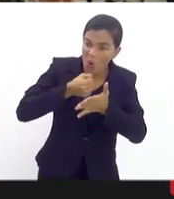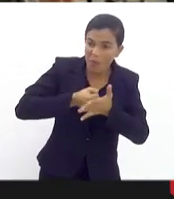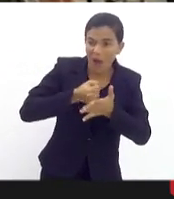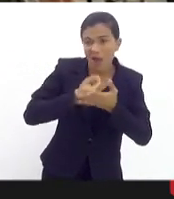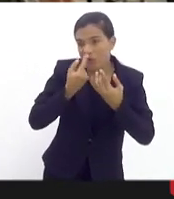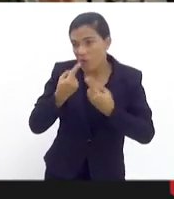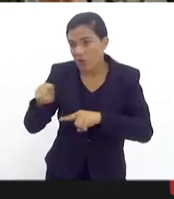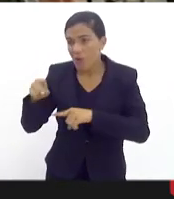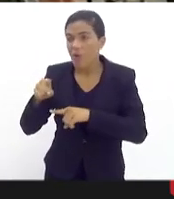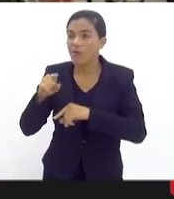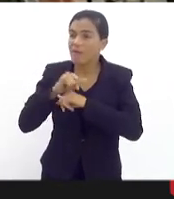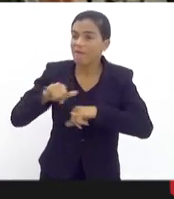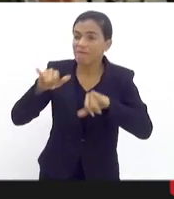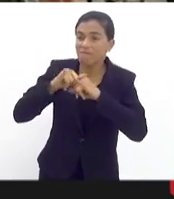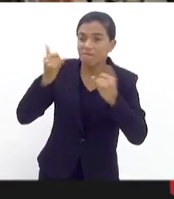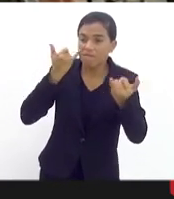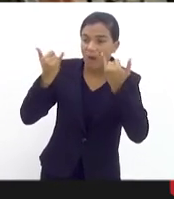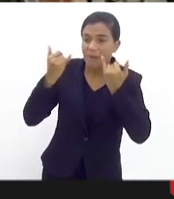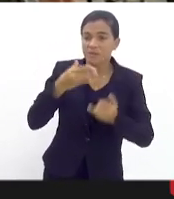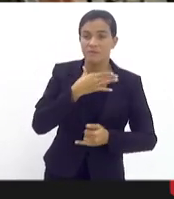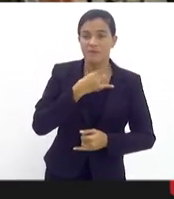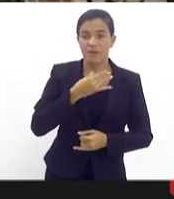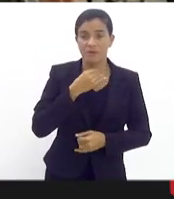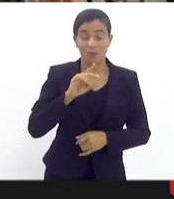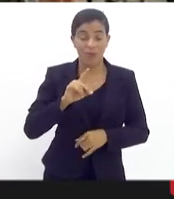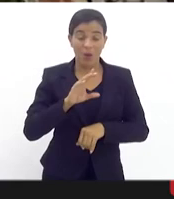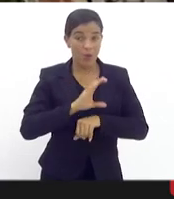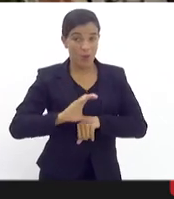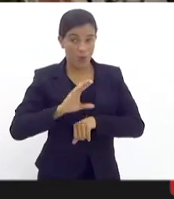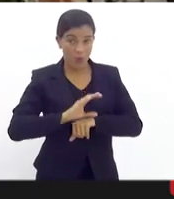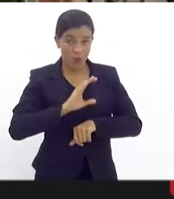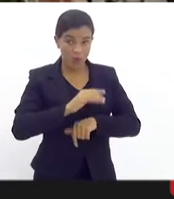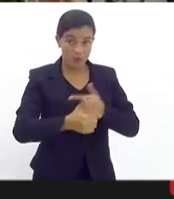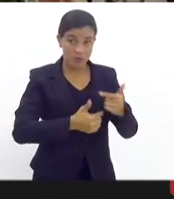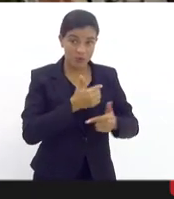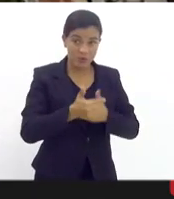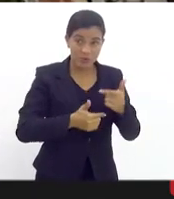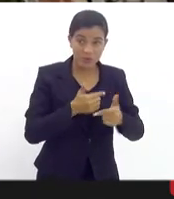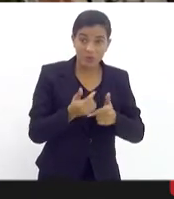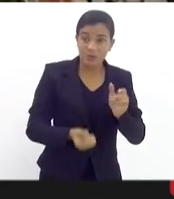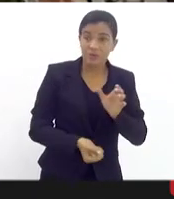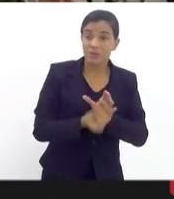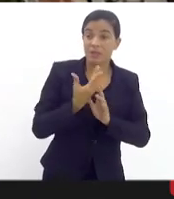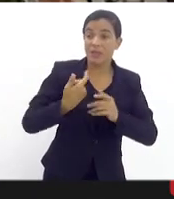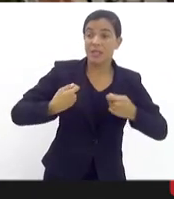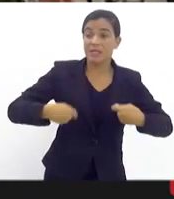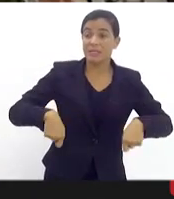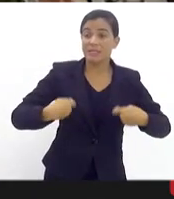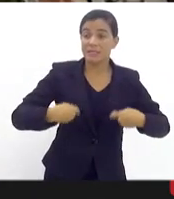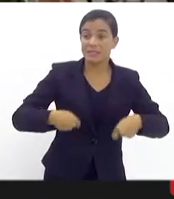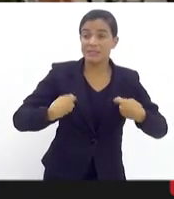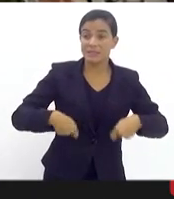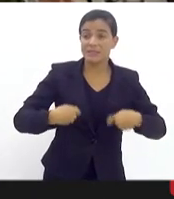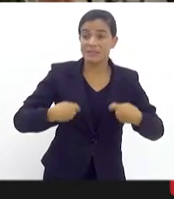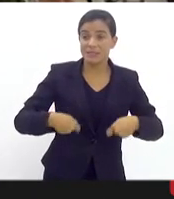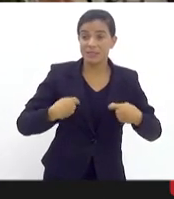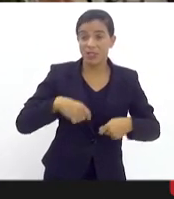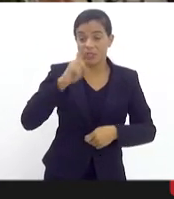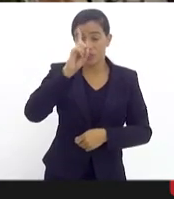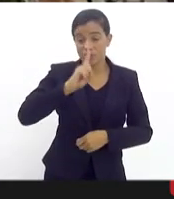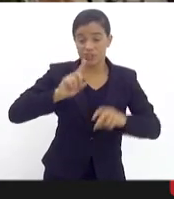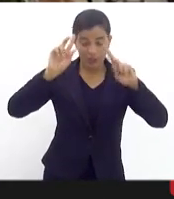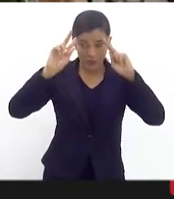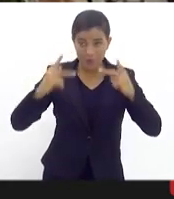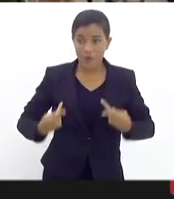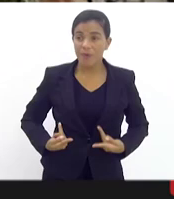contra as fake news. Na verdade, o curso e o trabalho nasceu da necessidade da afirmação de um direito humano,